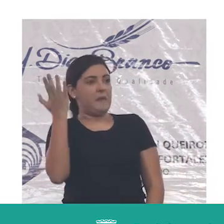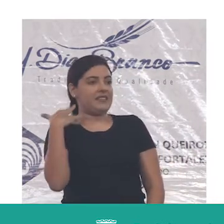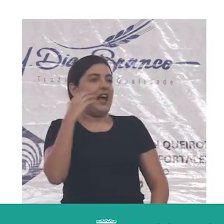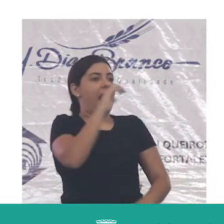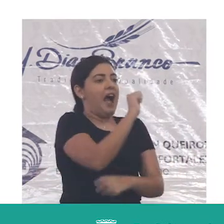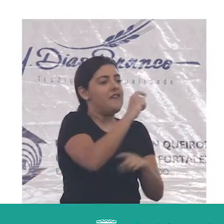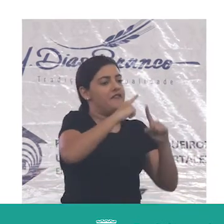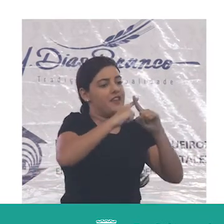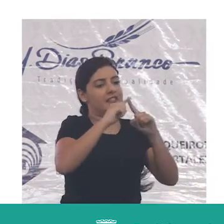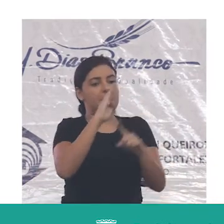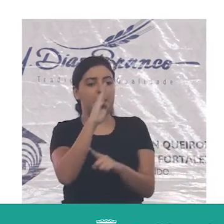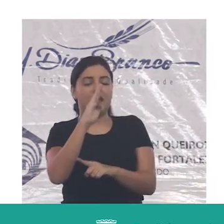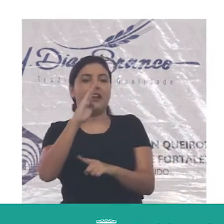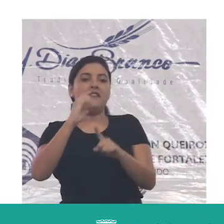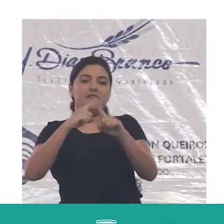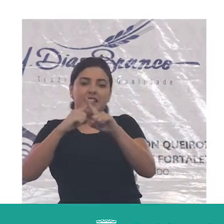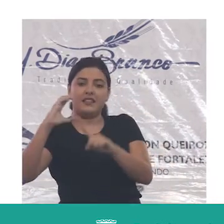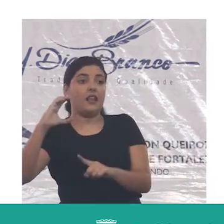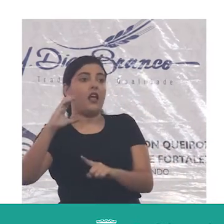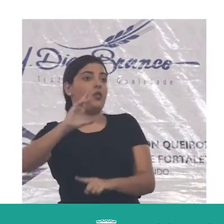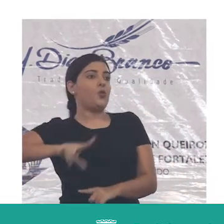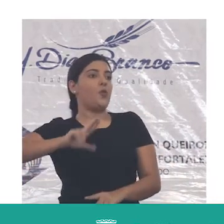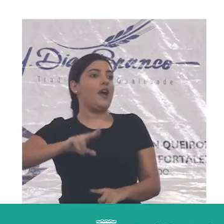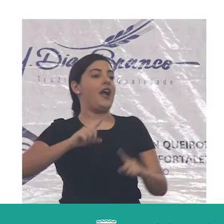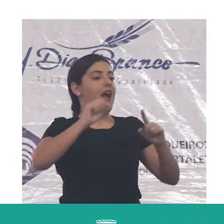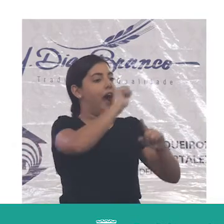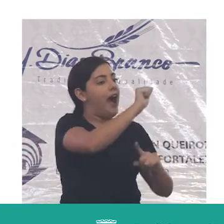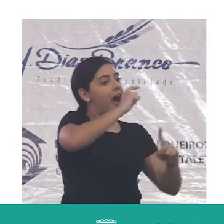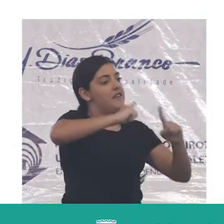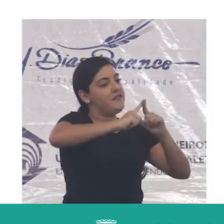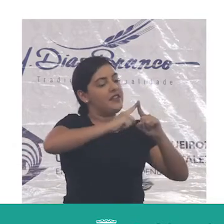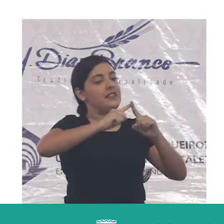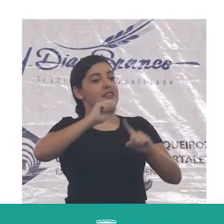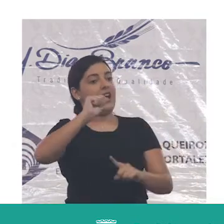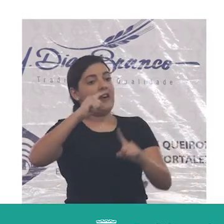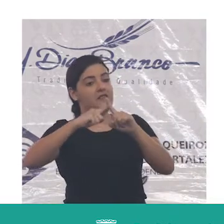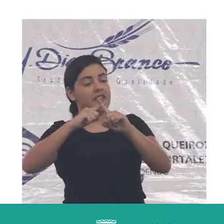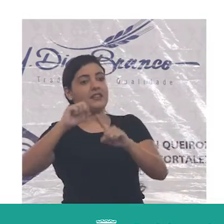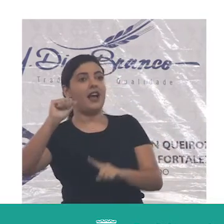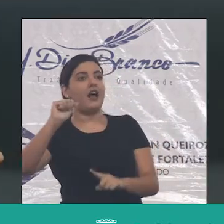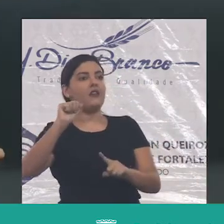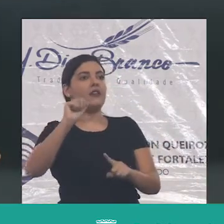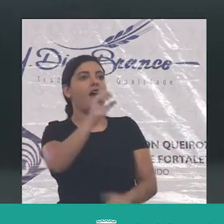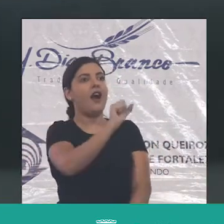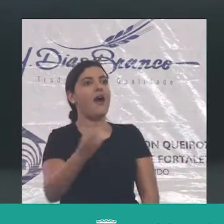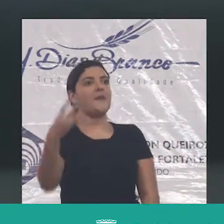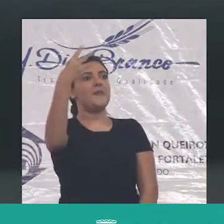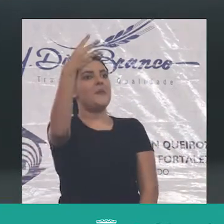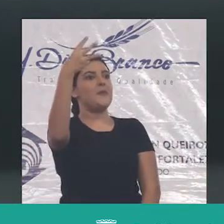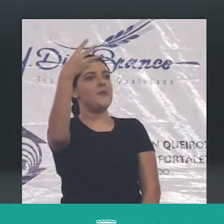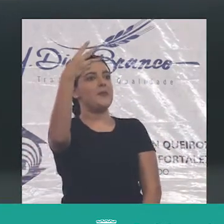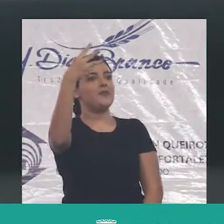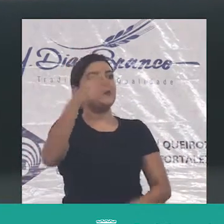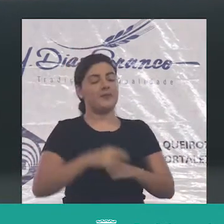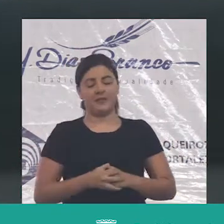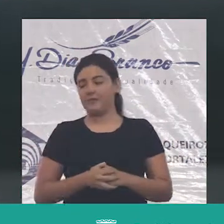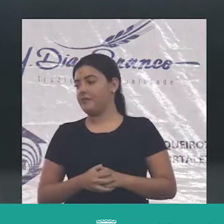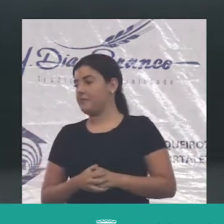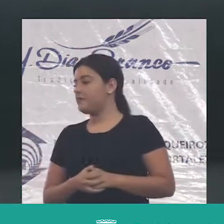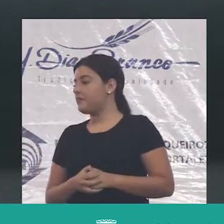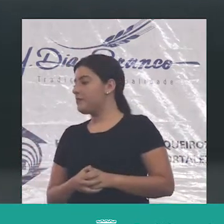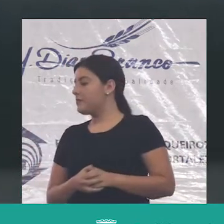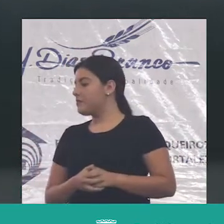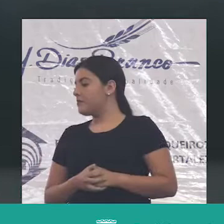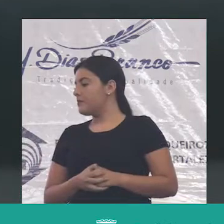vai ficar A vezes A vezes A. Vai ficar A ao cubo. Opa, acabou sendo errado aí, ó. Mas seria A vezes